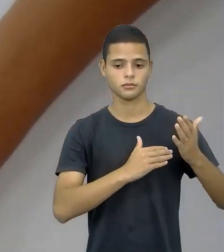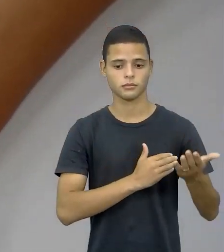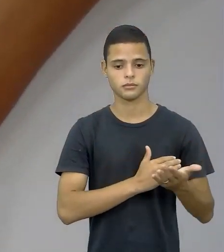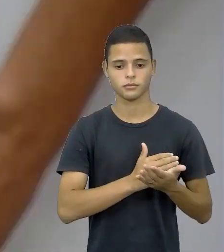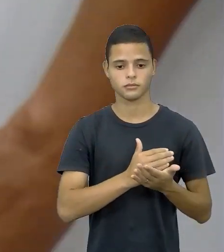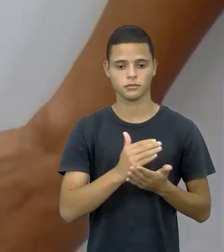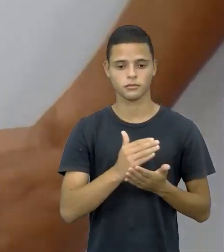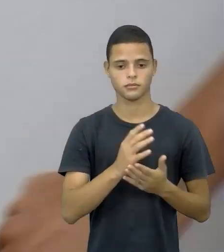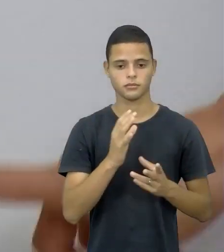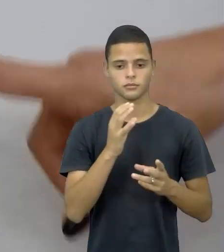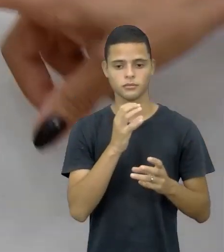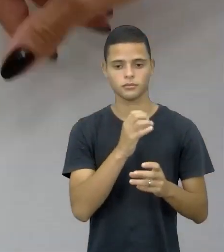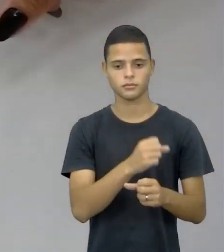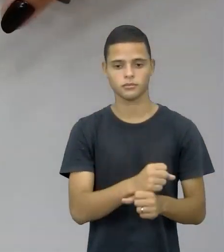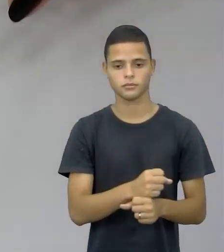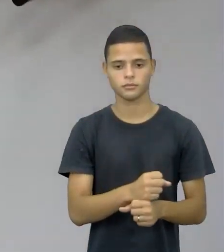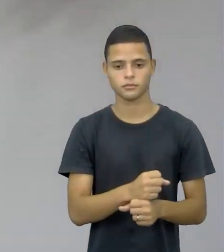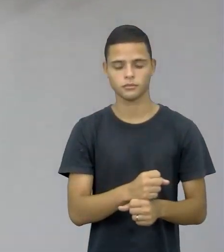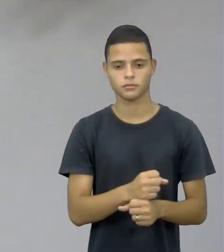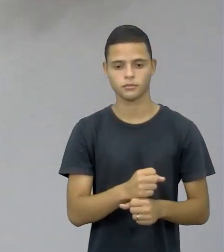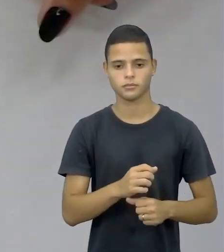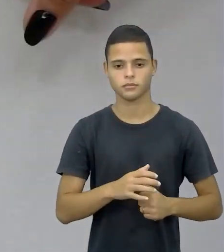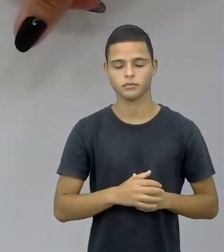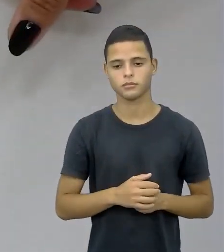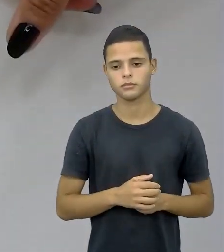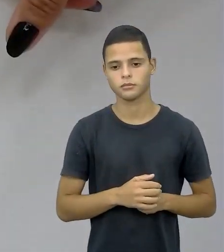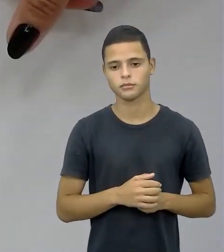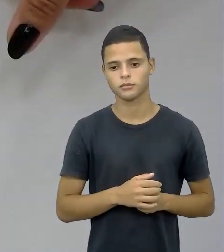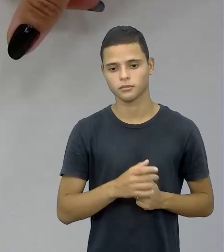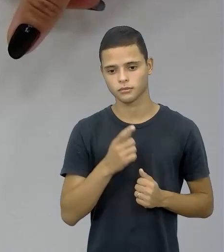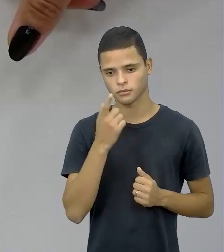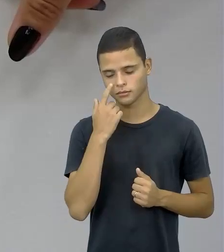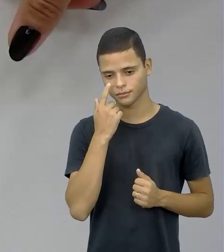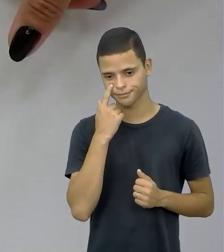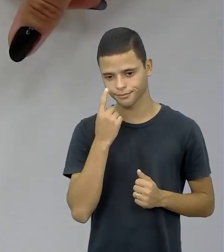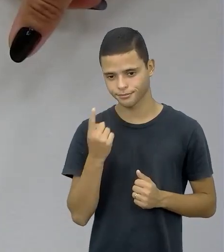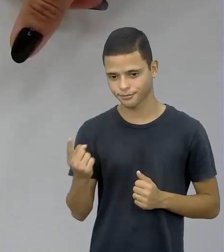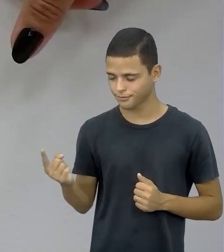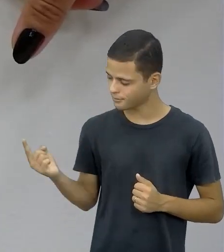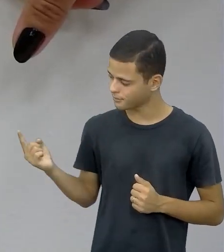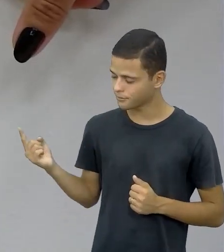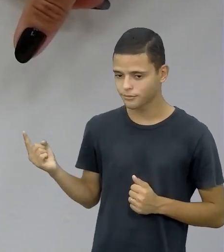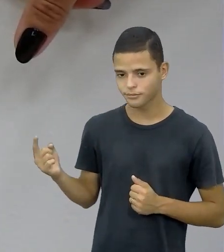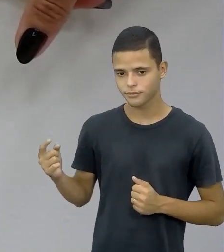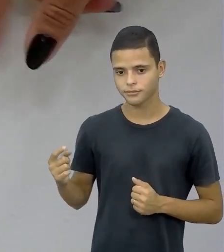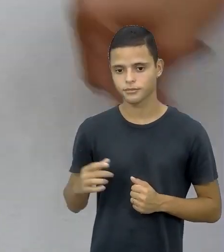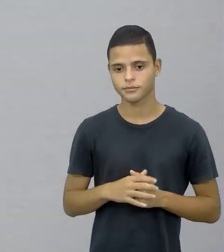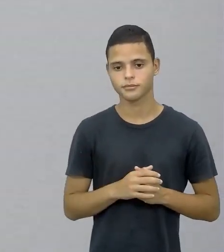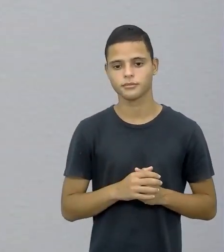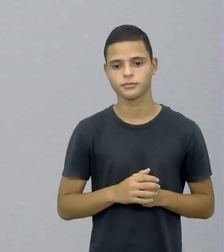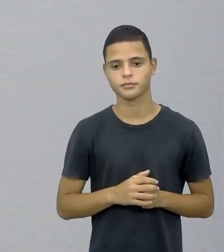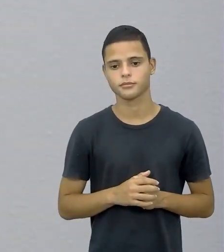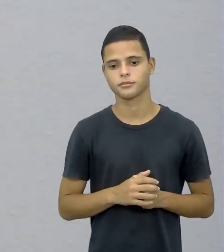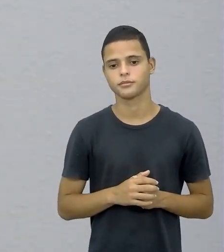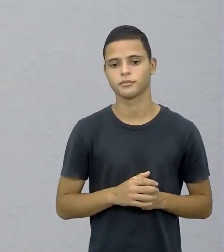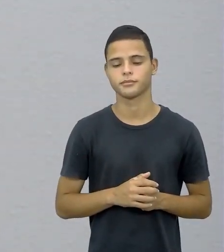vai virar, tá bom? Ó, tá vendo? Eu espero que vocês estejam vendo. É que nem Bolinha aquela tá bolinha de descendo, nível, ó.